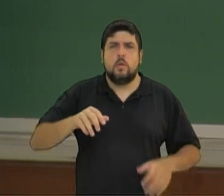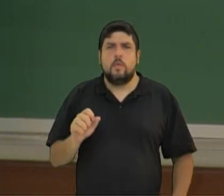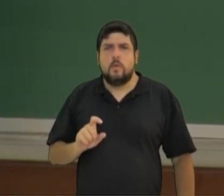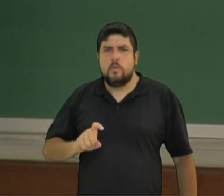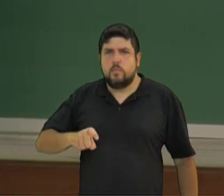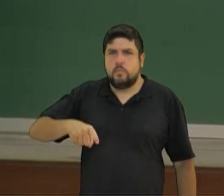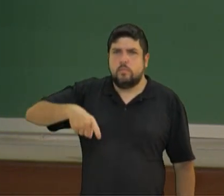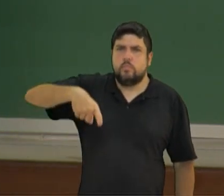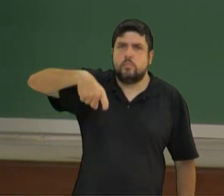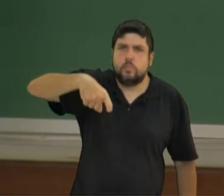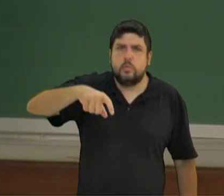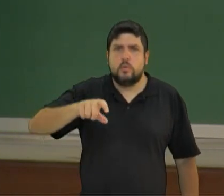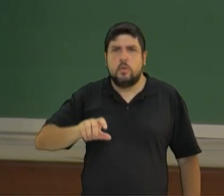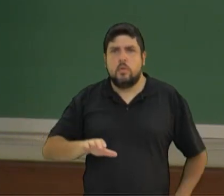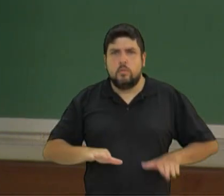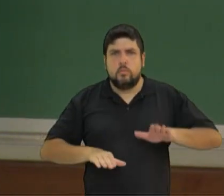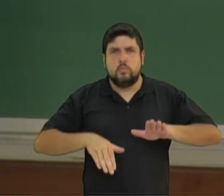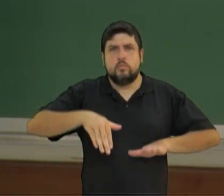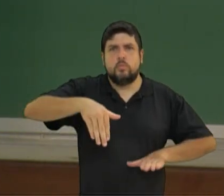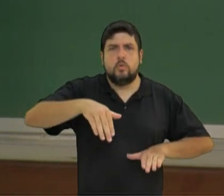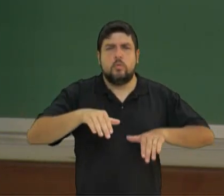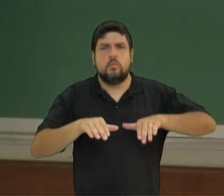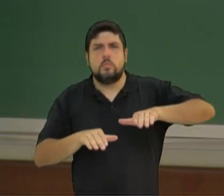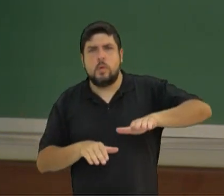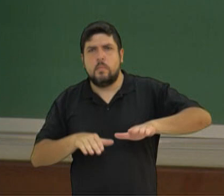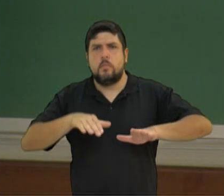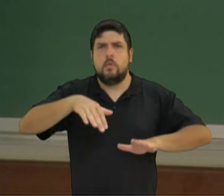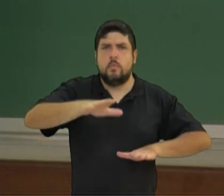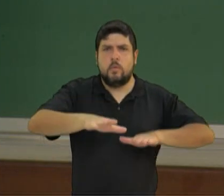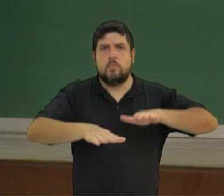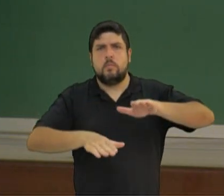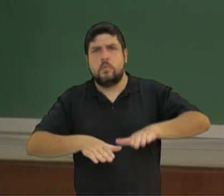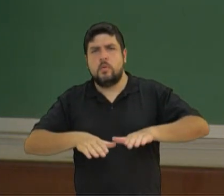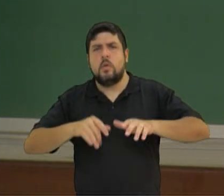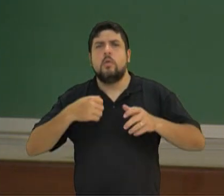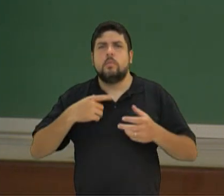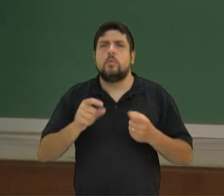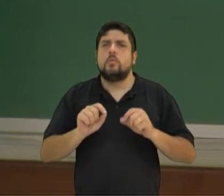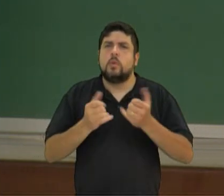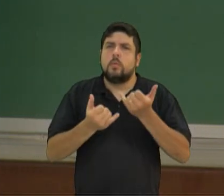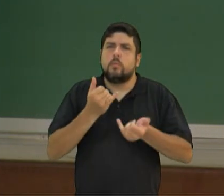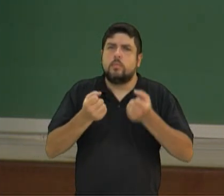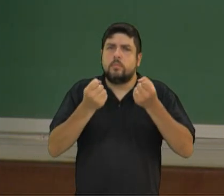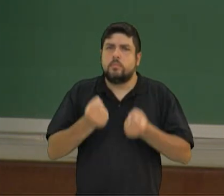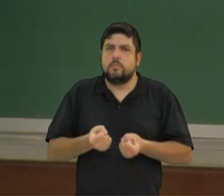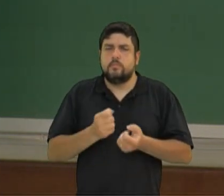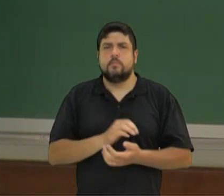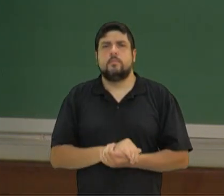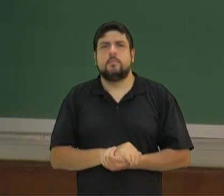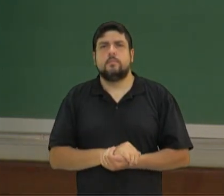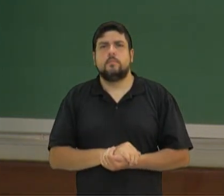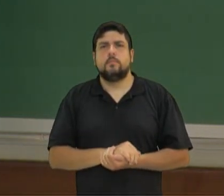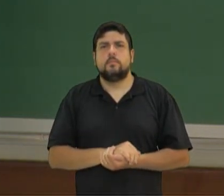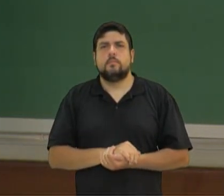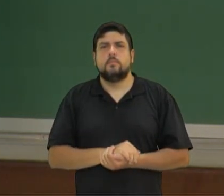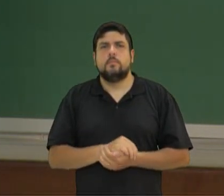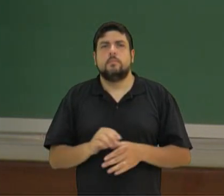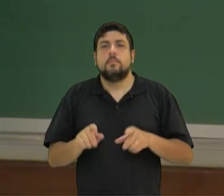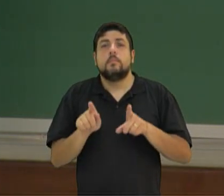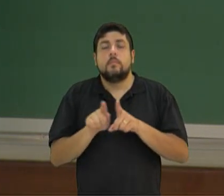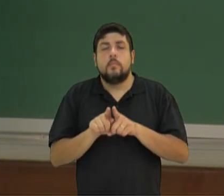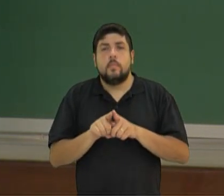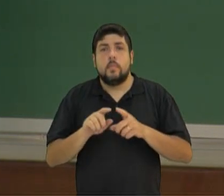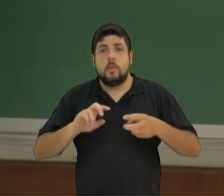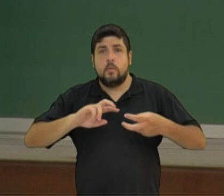o levantamento do nosso próprio corpo, de partes do nosso corpo que são relativamente pesadas. Em muitas articulações,